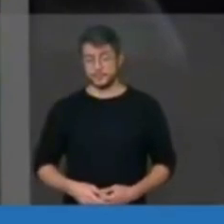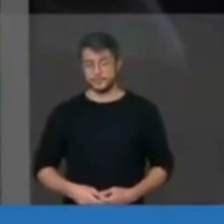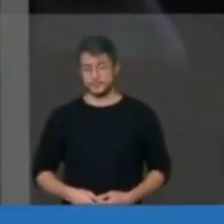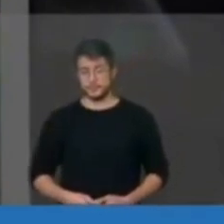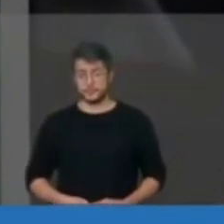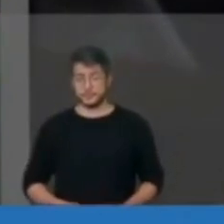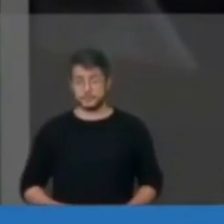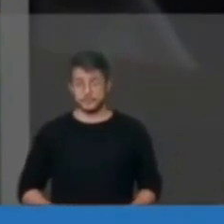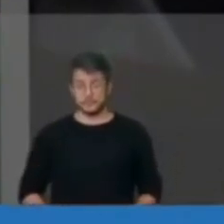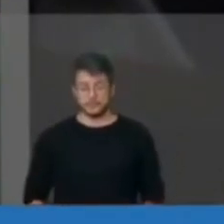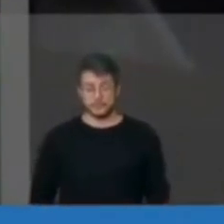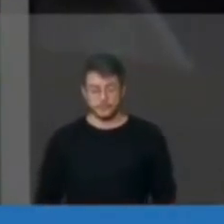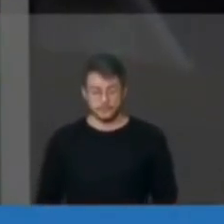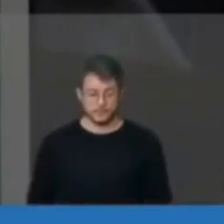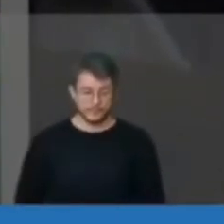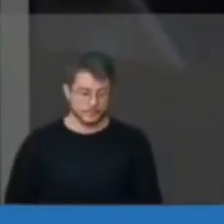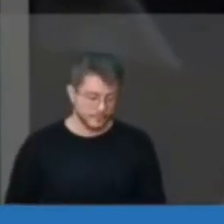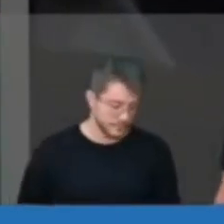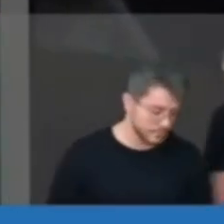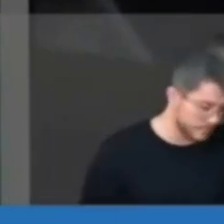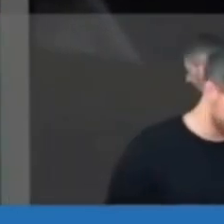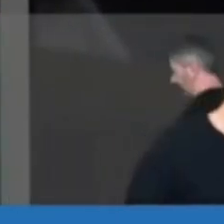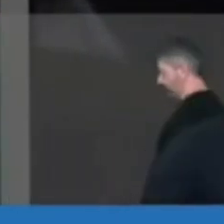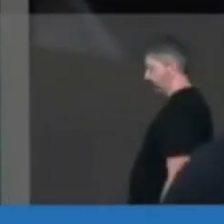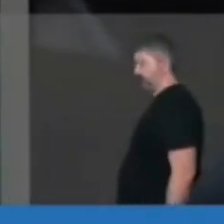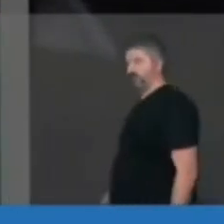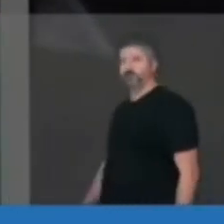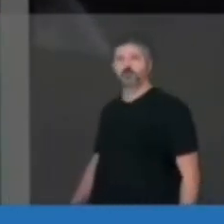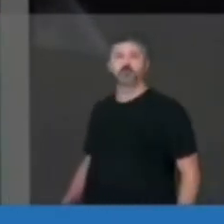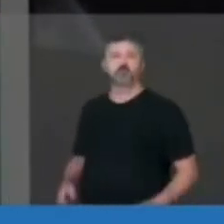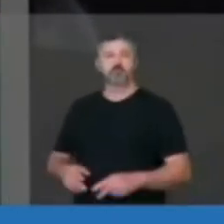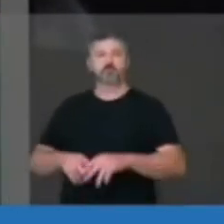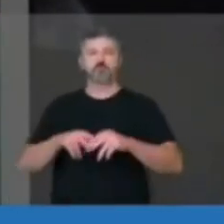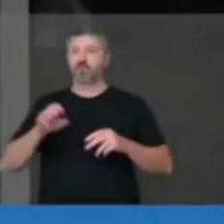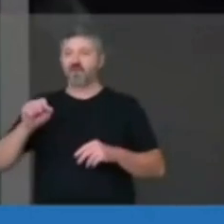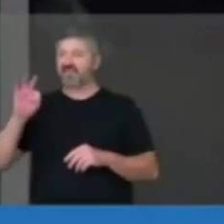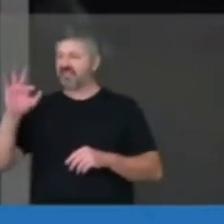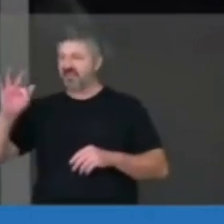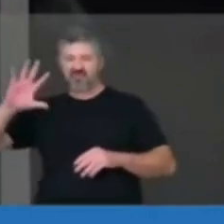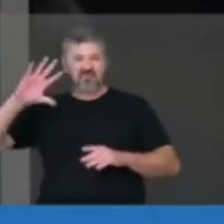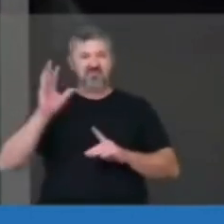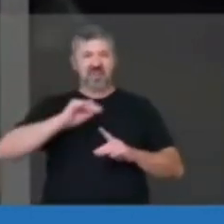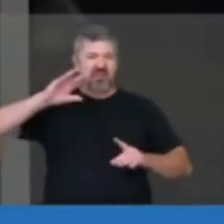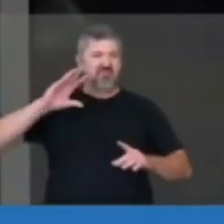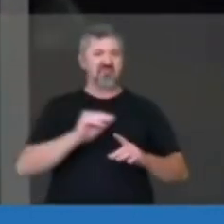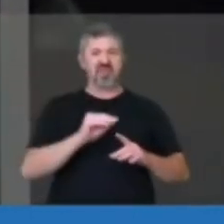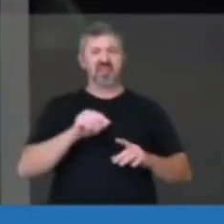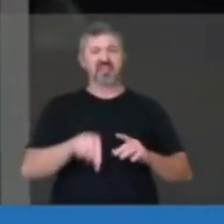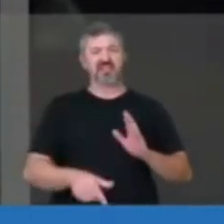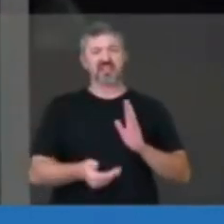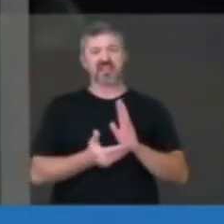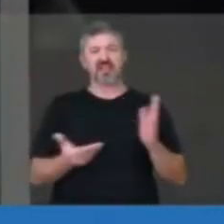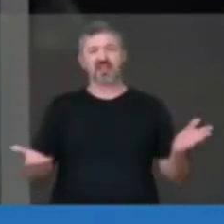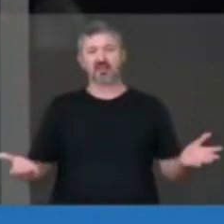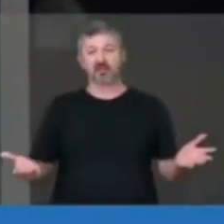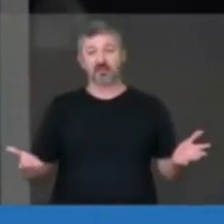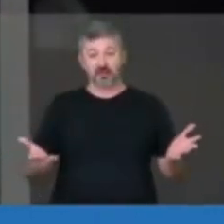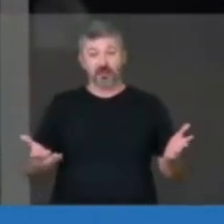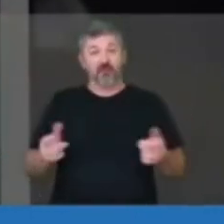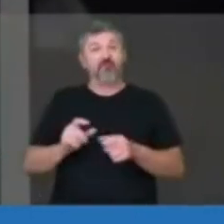devido a essas interferências em que o STF faz na Câmara dos Deputados e que faz com que